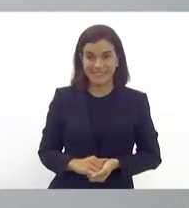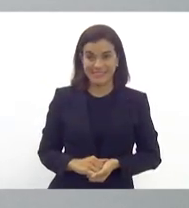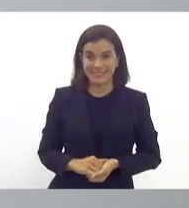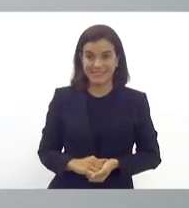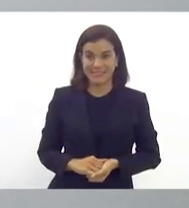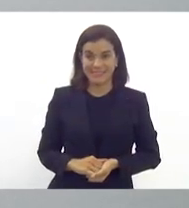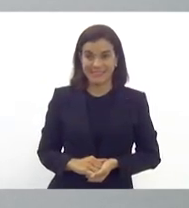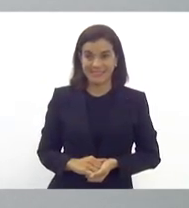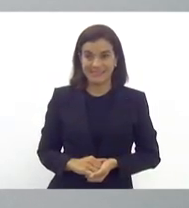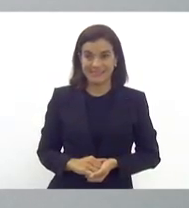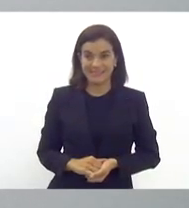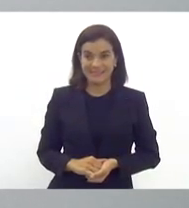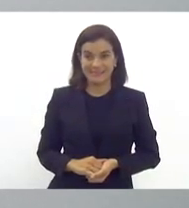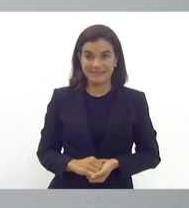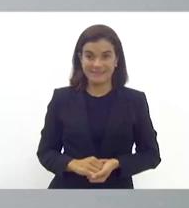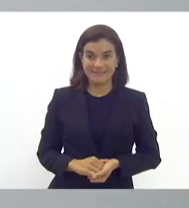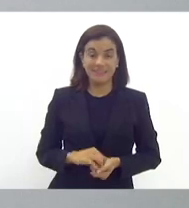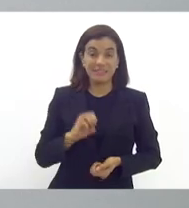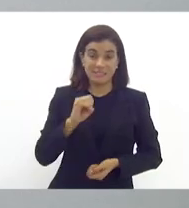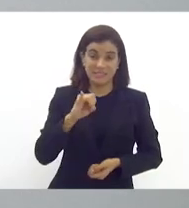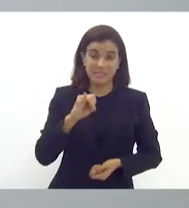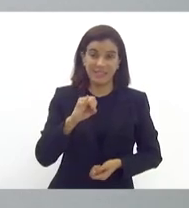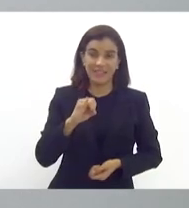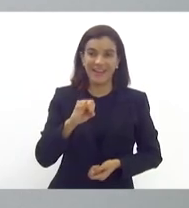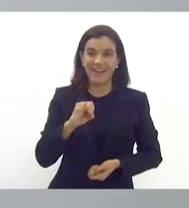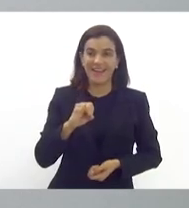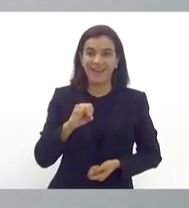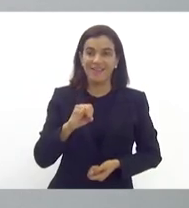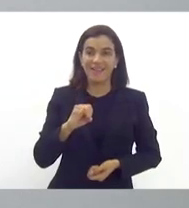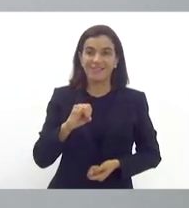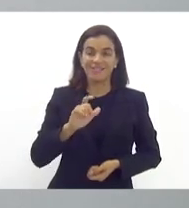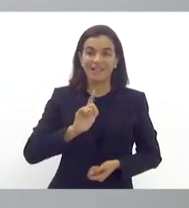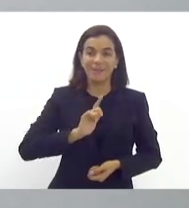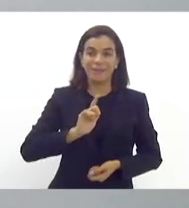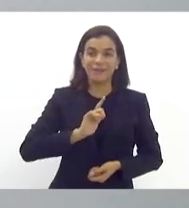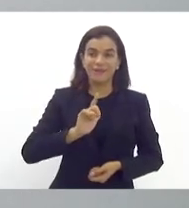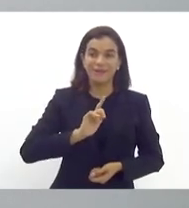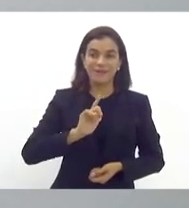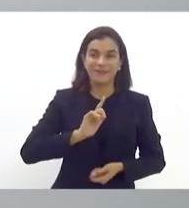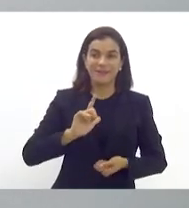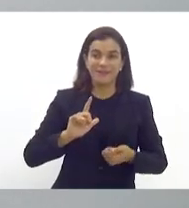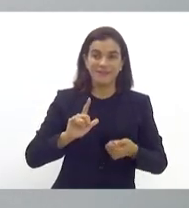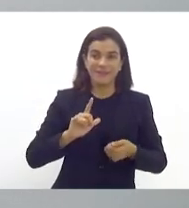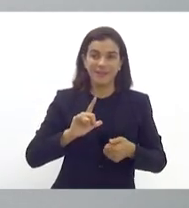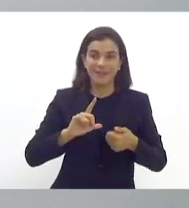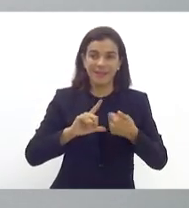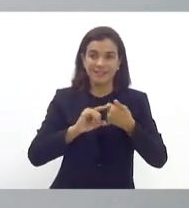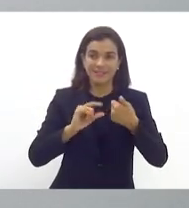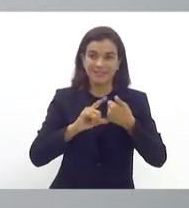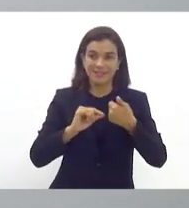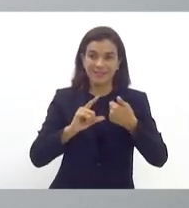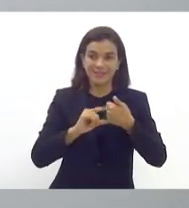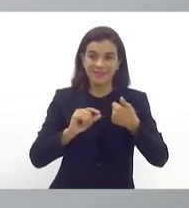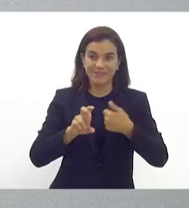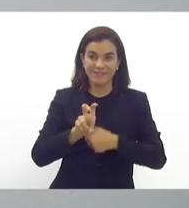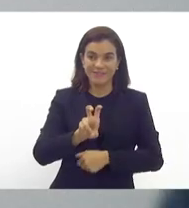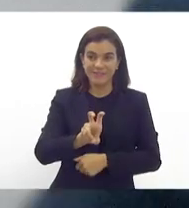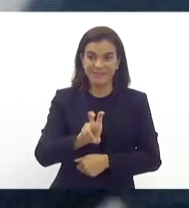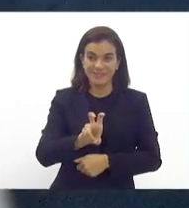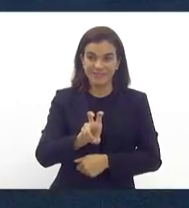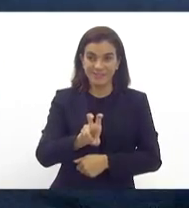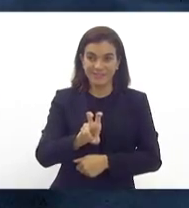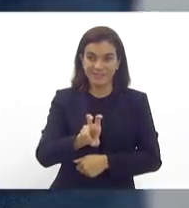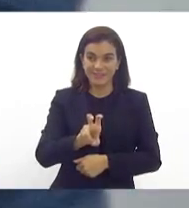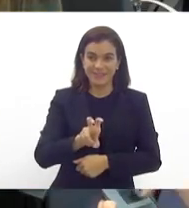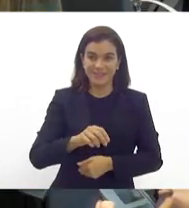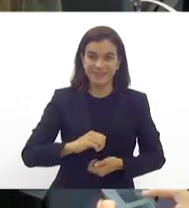que se alguém tiver o artigo 5to aí para me ajudar da da da do estatuto da pessoa com